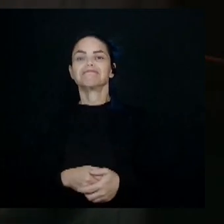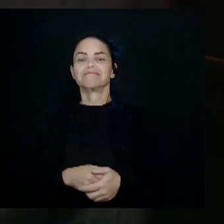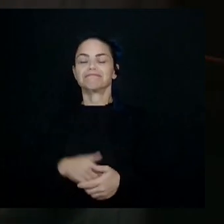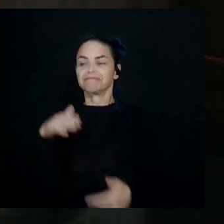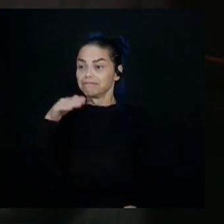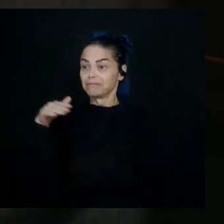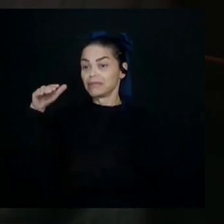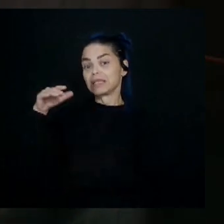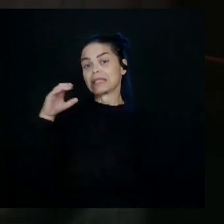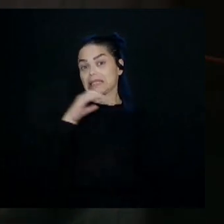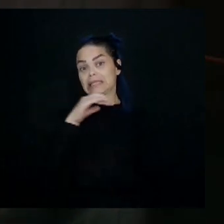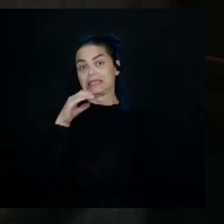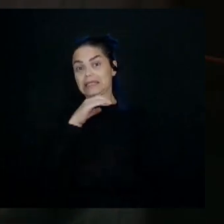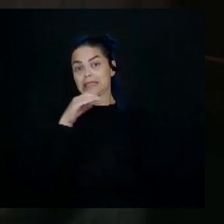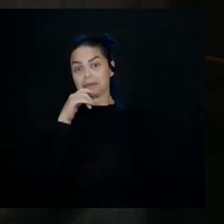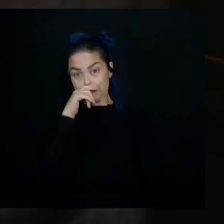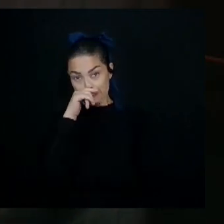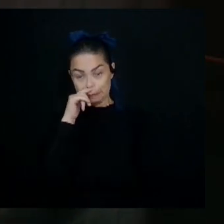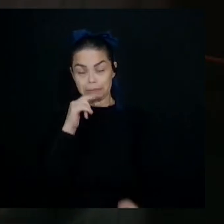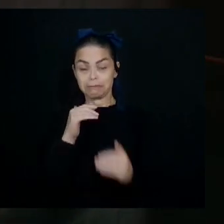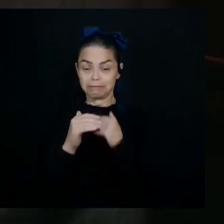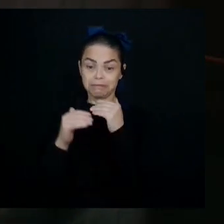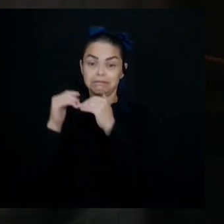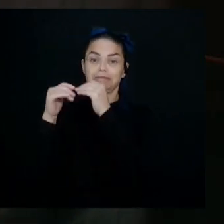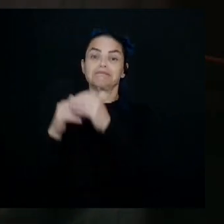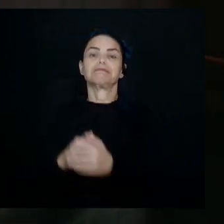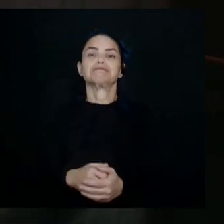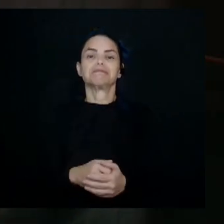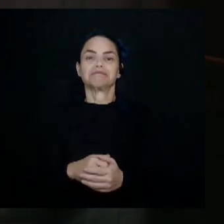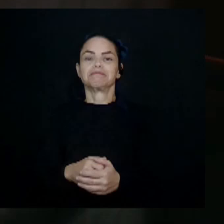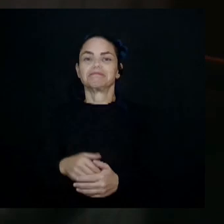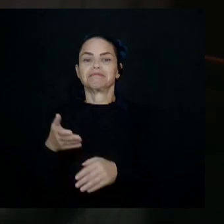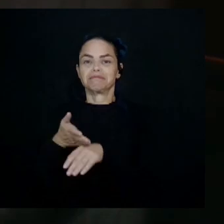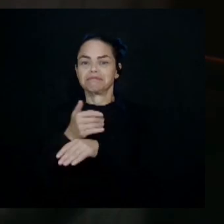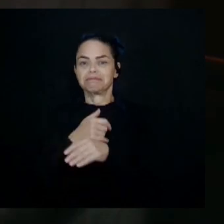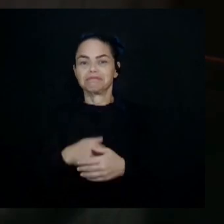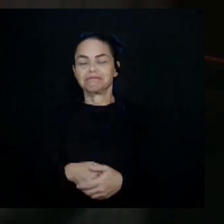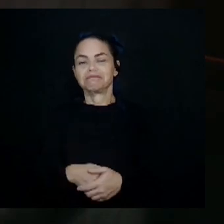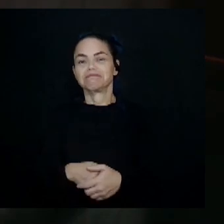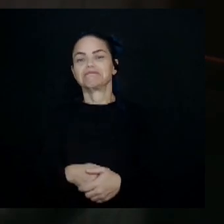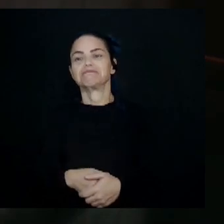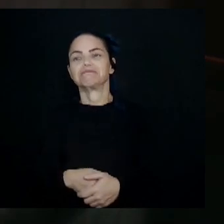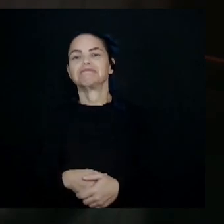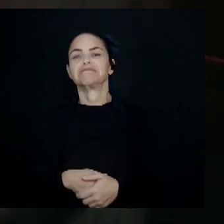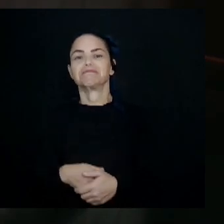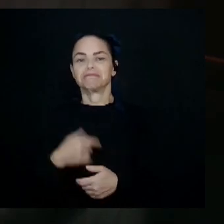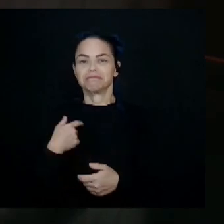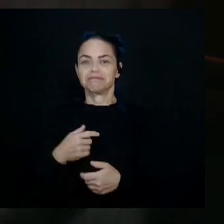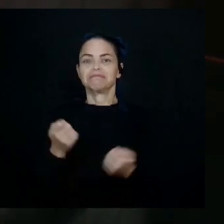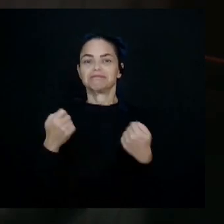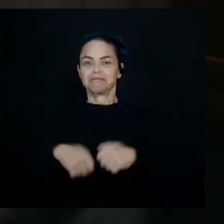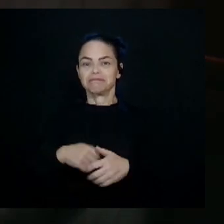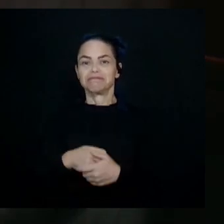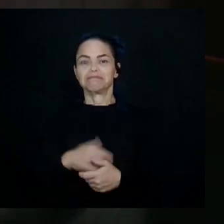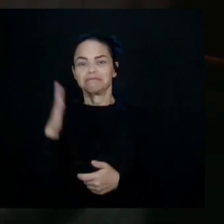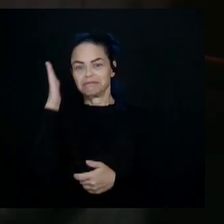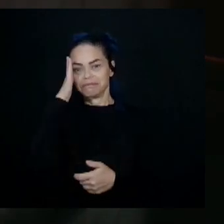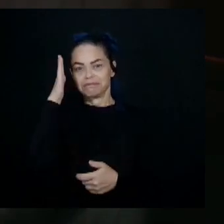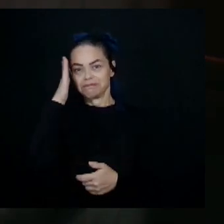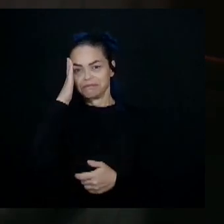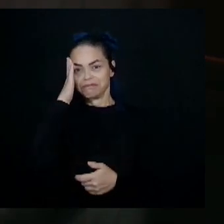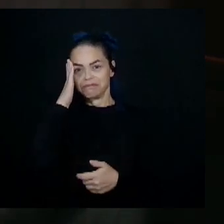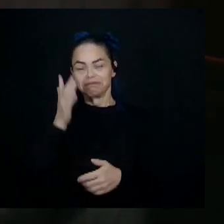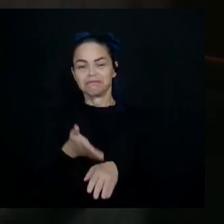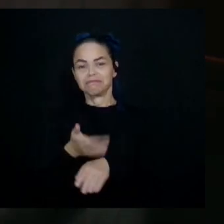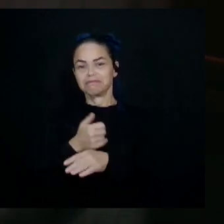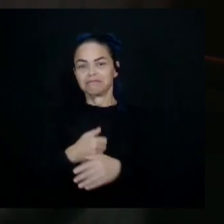crescimento antecipado, um desenvolvimento físico antecipado, né, antes do tempo, que a gente possa entendê-las, mas antes